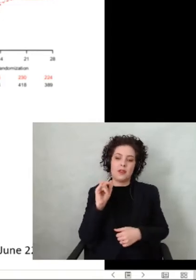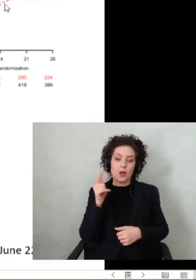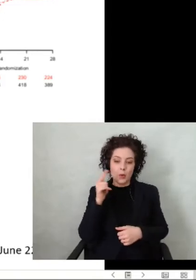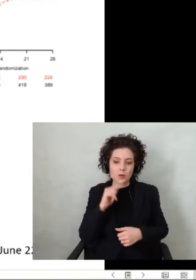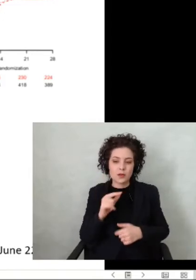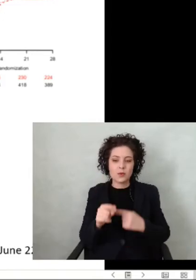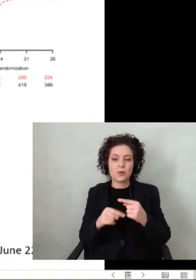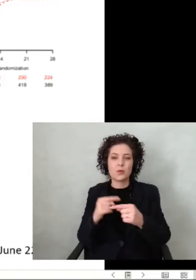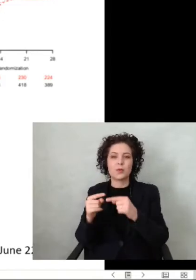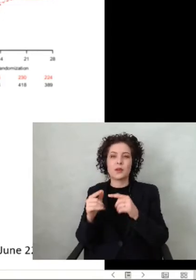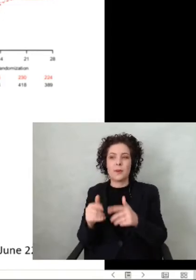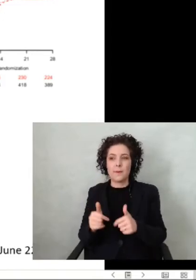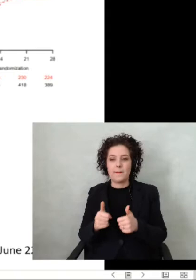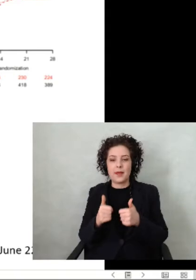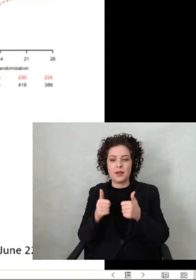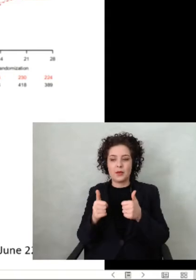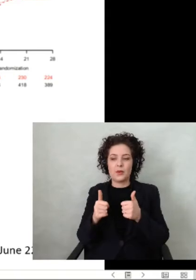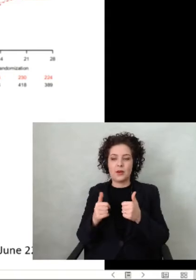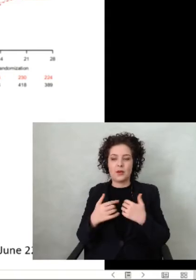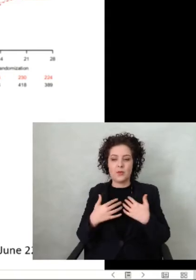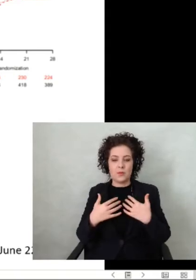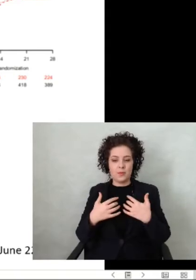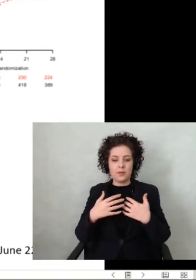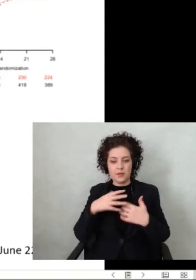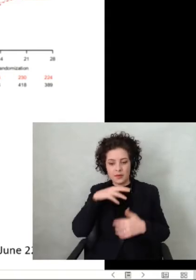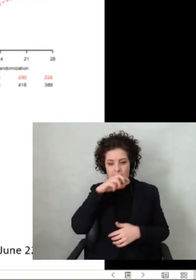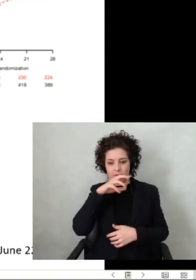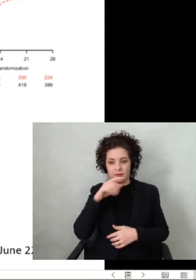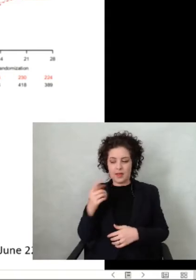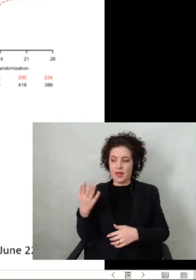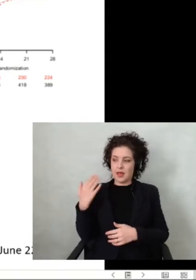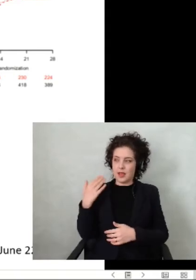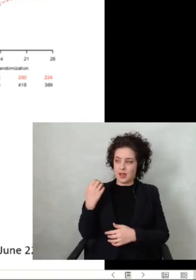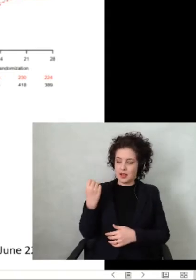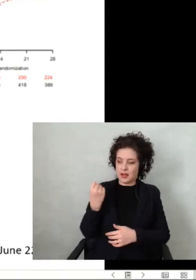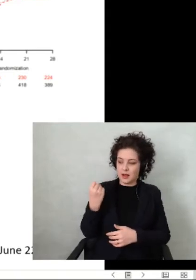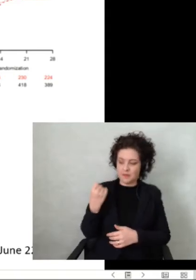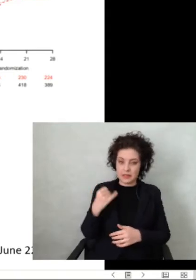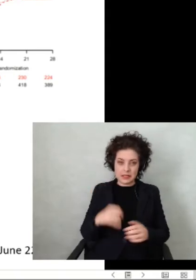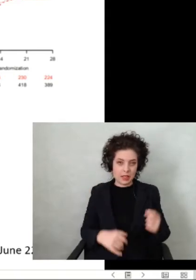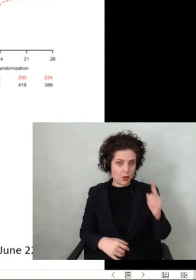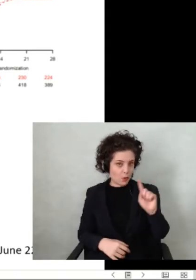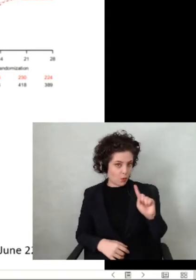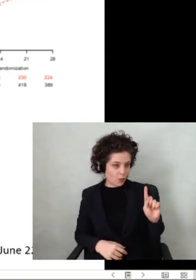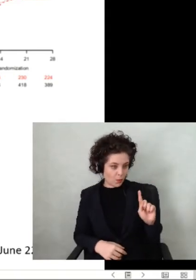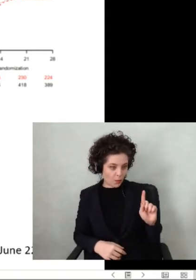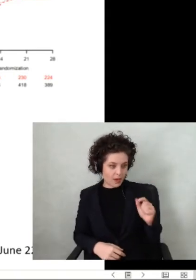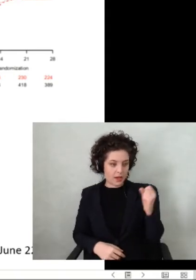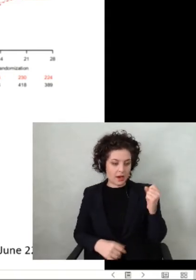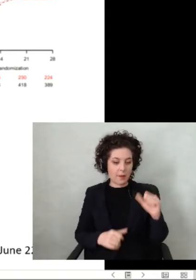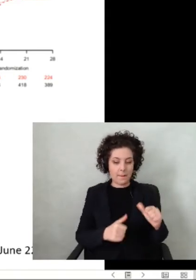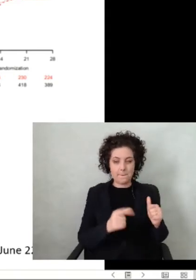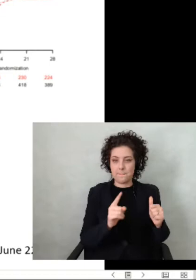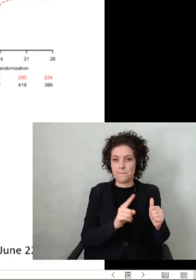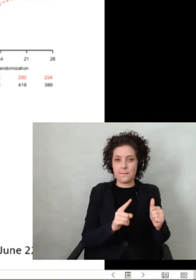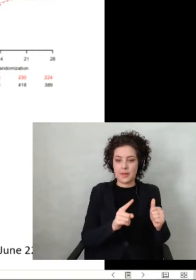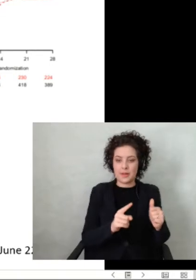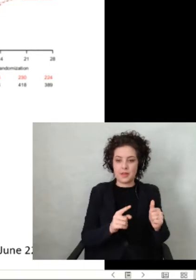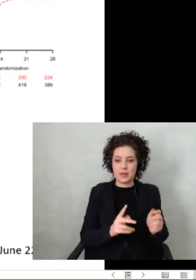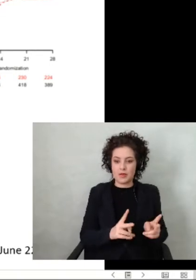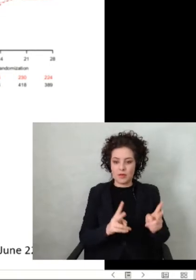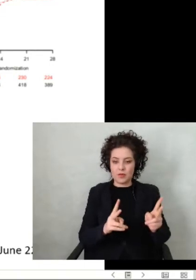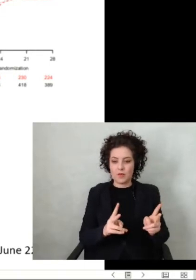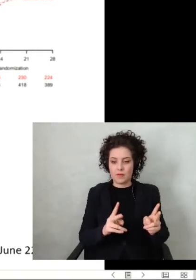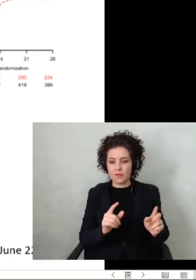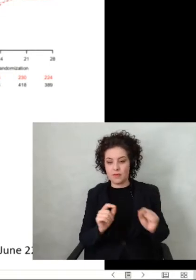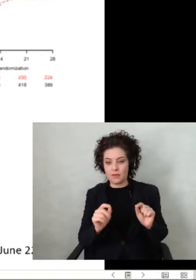melhorar a condição dos pacientes que eram graves. Os que não eram graves não tiveram melhora. A gente vai usar a dexametasona